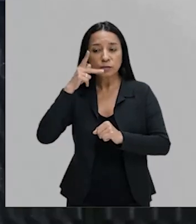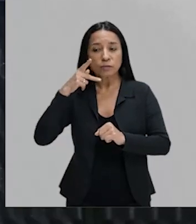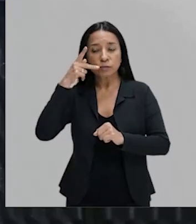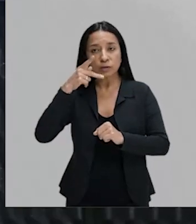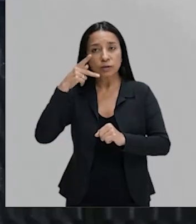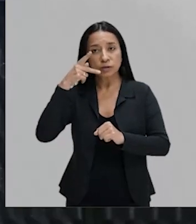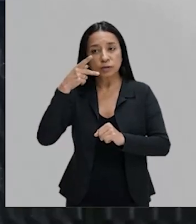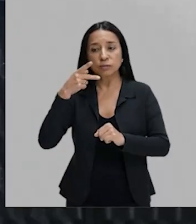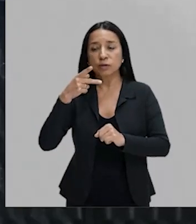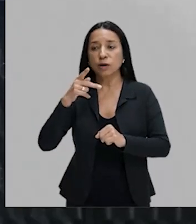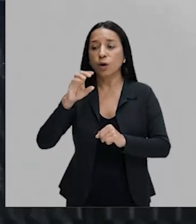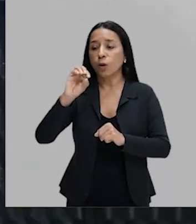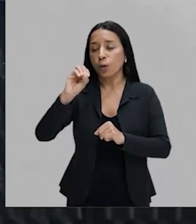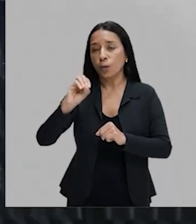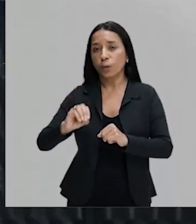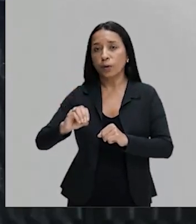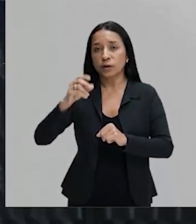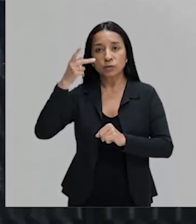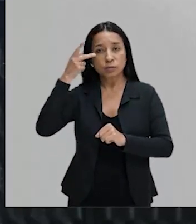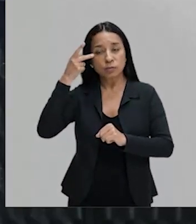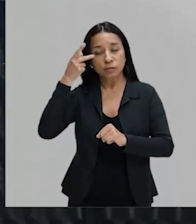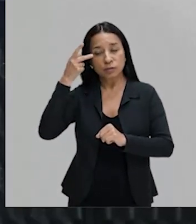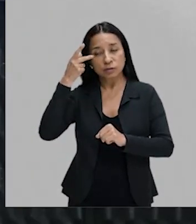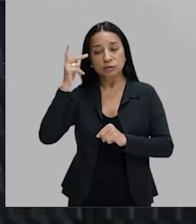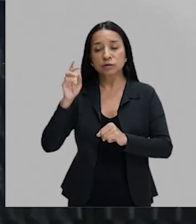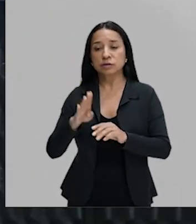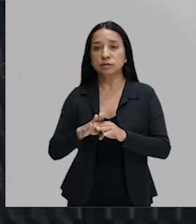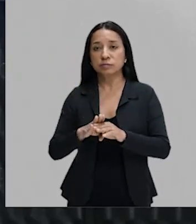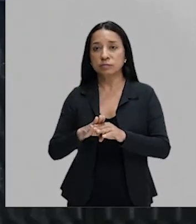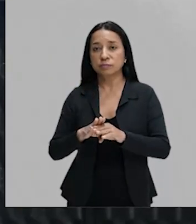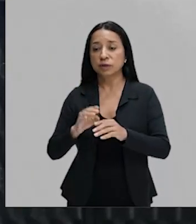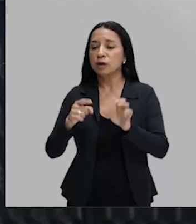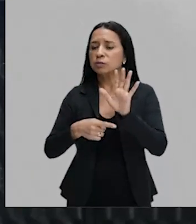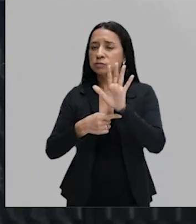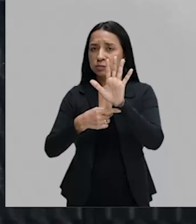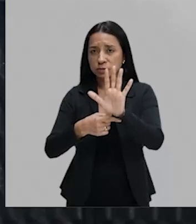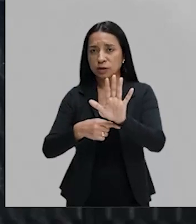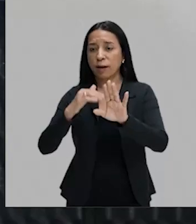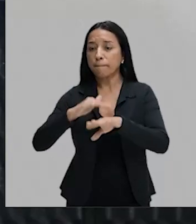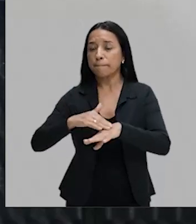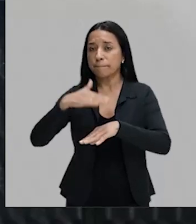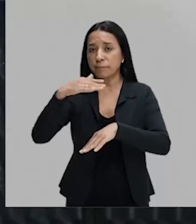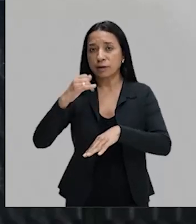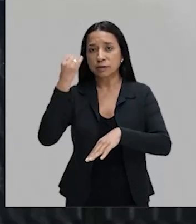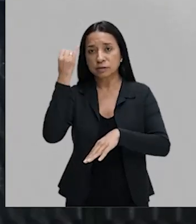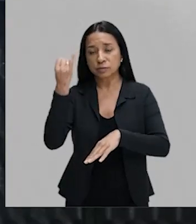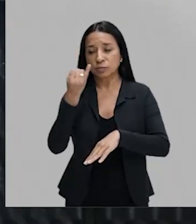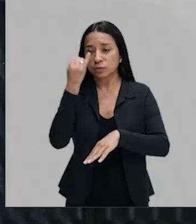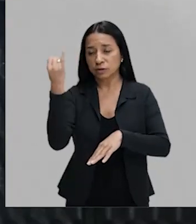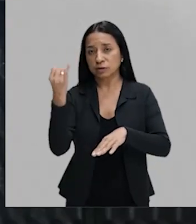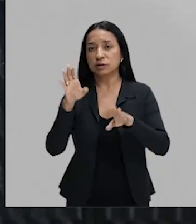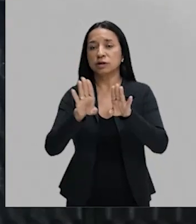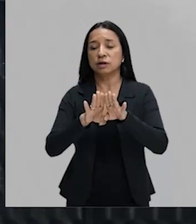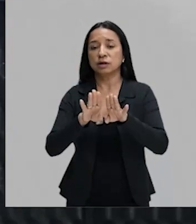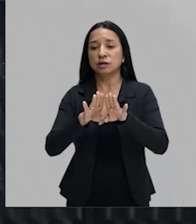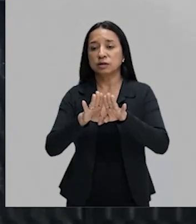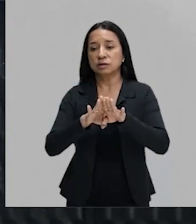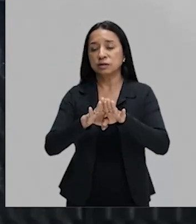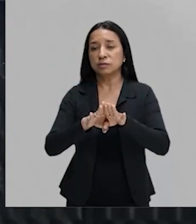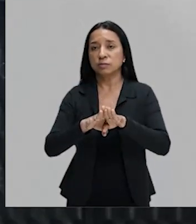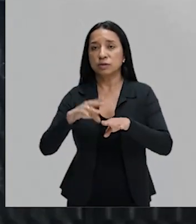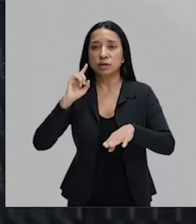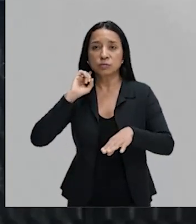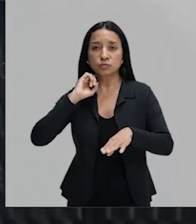se destacar de uma forma muito mais contundente a partir do final do século XIX, e a região da Zona da